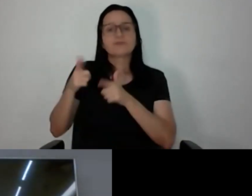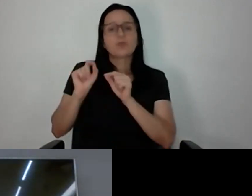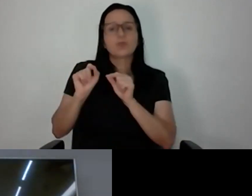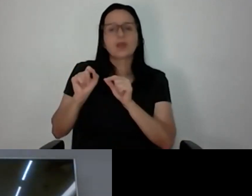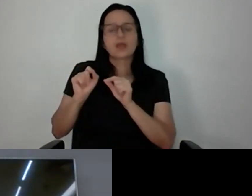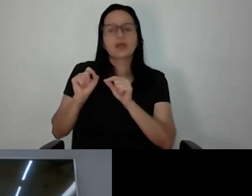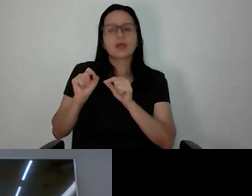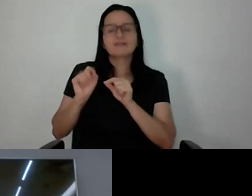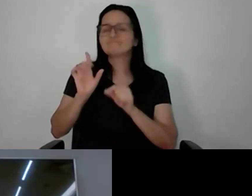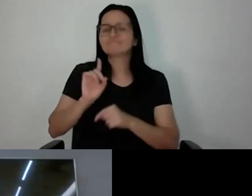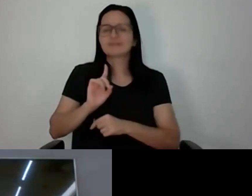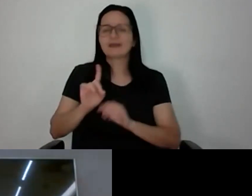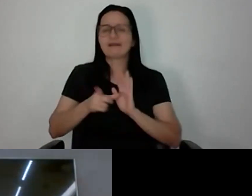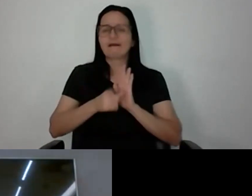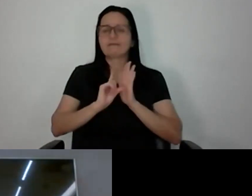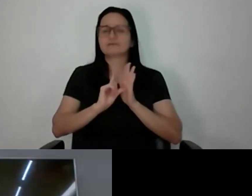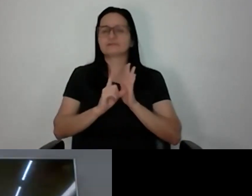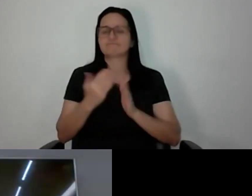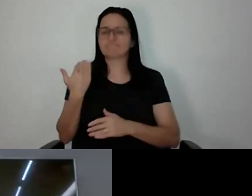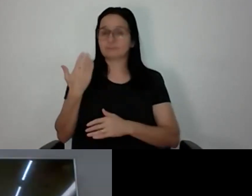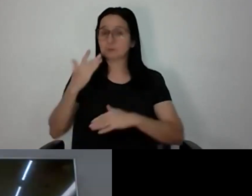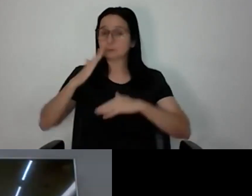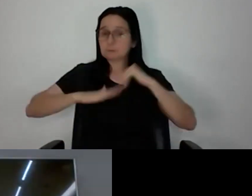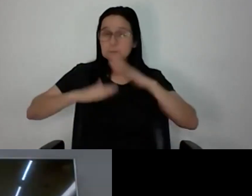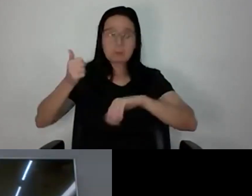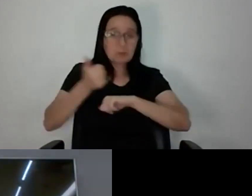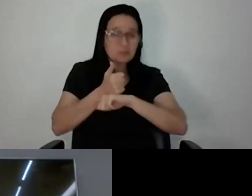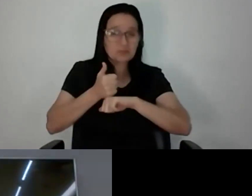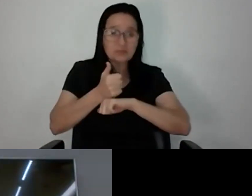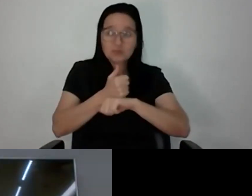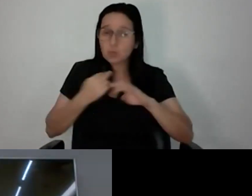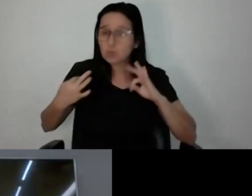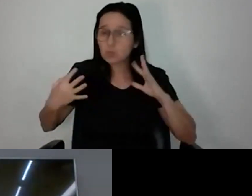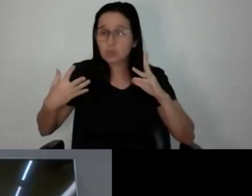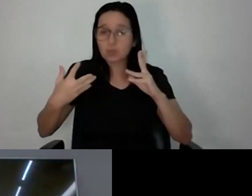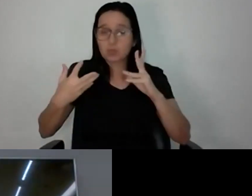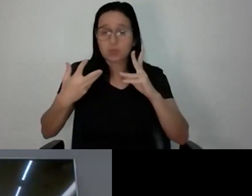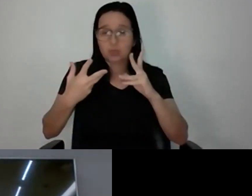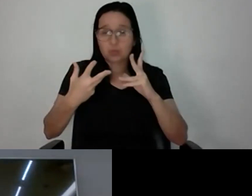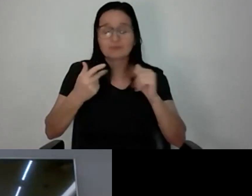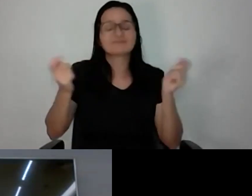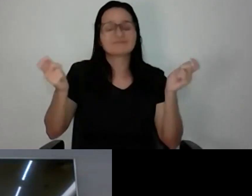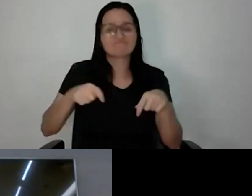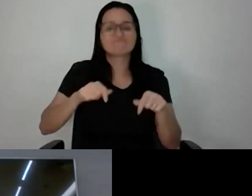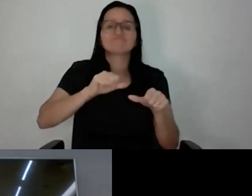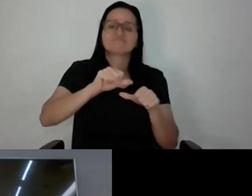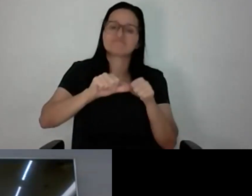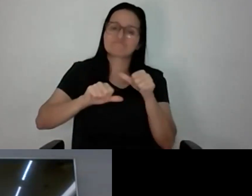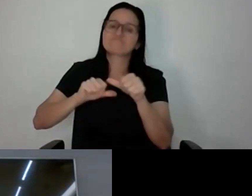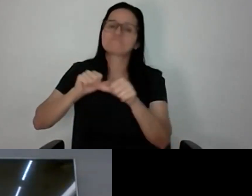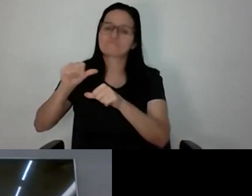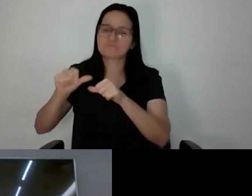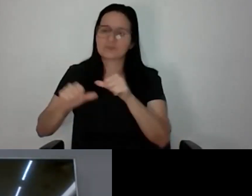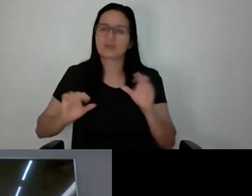até. Todo profissional, toda profissão, ela será transformada com a tecnologia. Isso não é